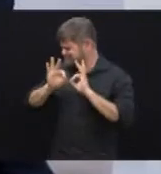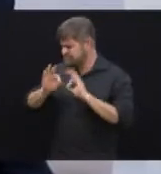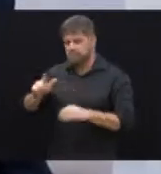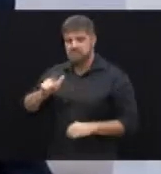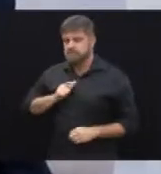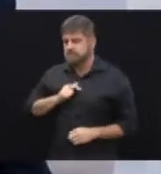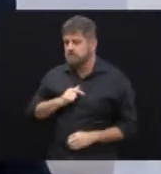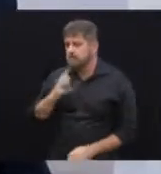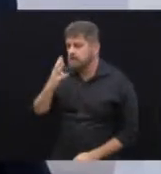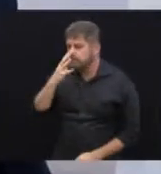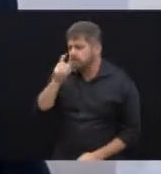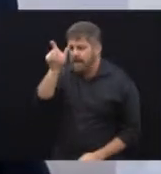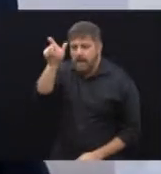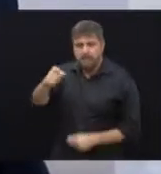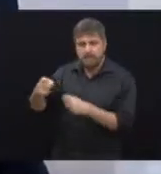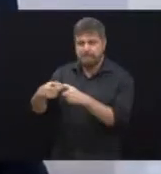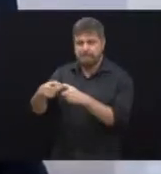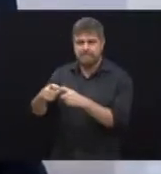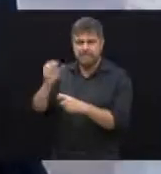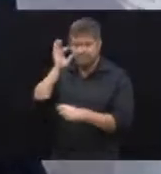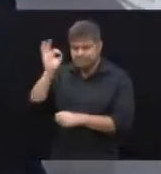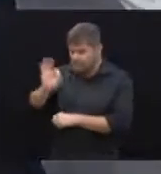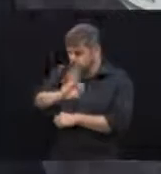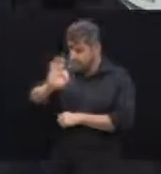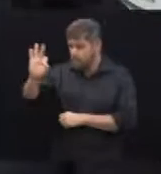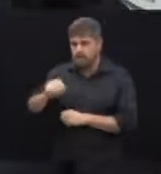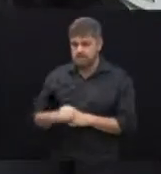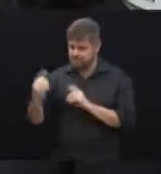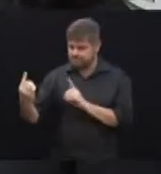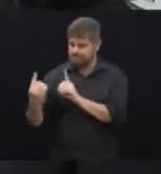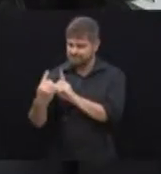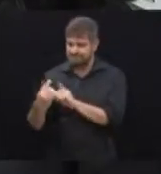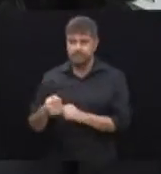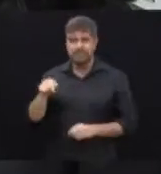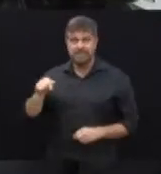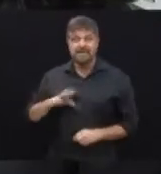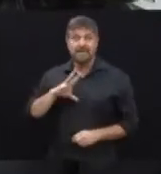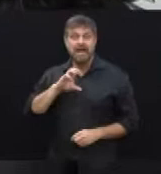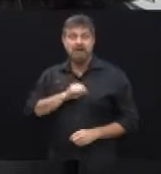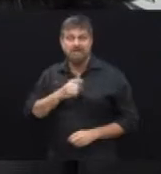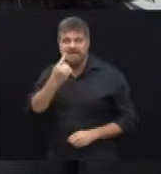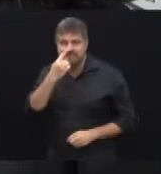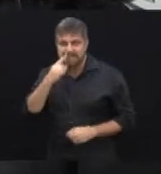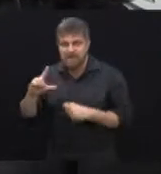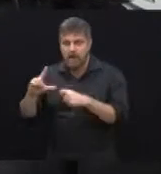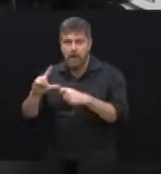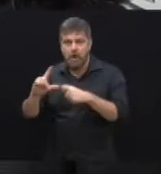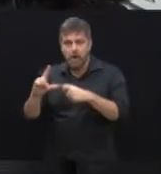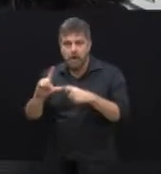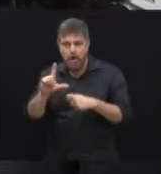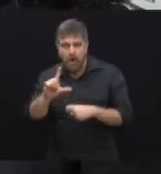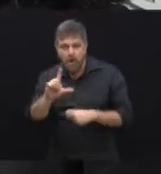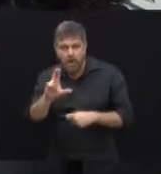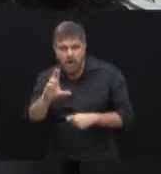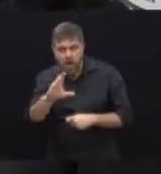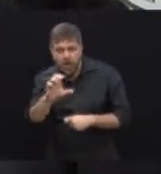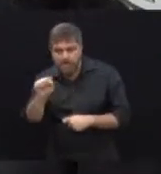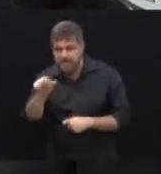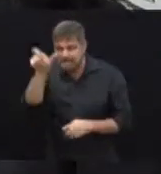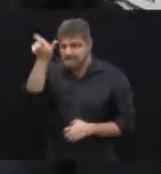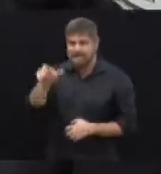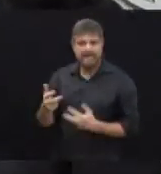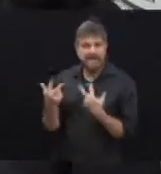muito compassiva, é um médico exemplar para mim. Ele gosta muito do apóstolo São Lucas, eu falo que ele é